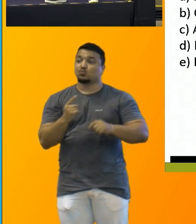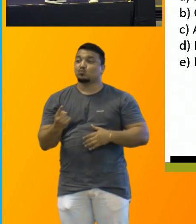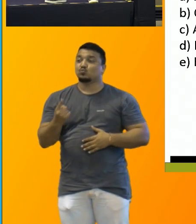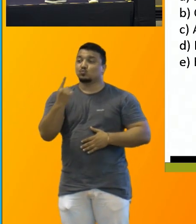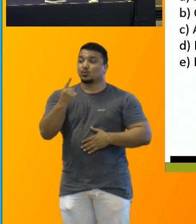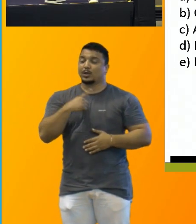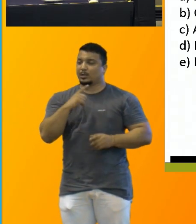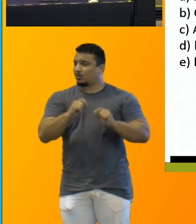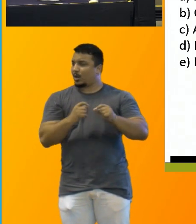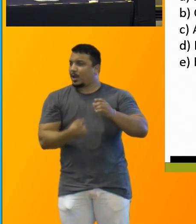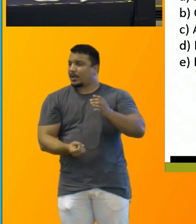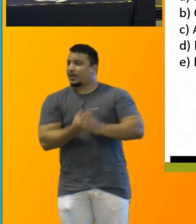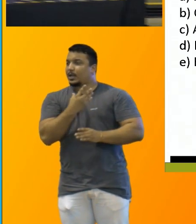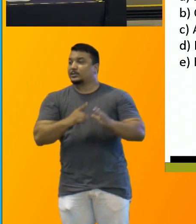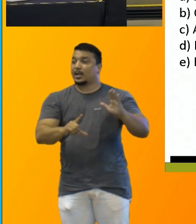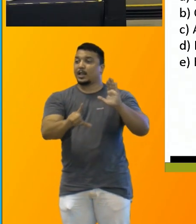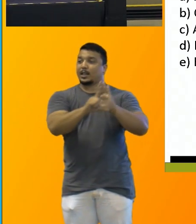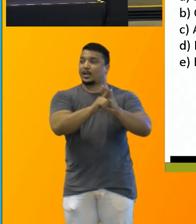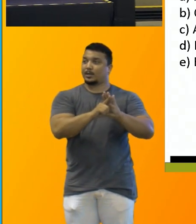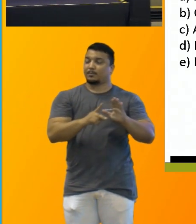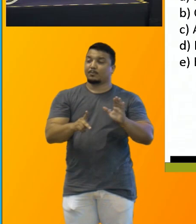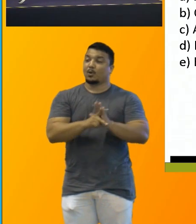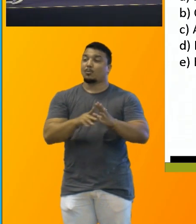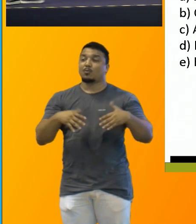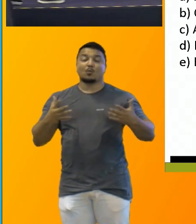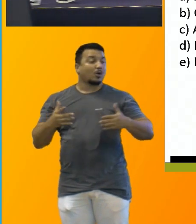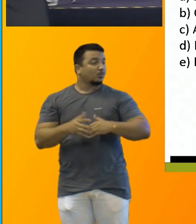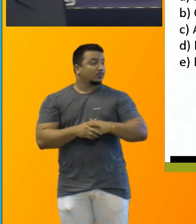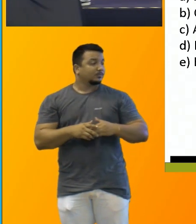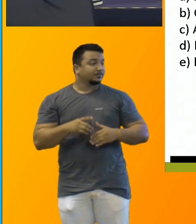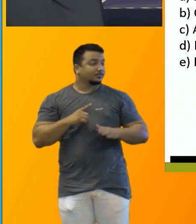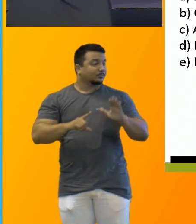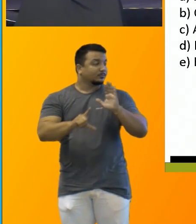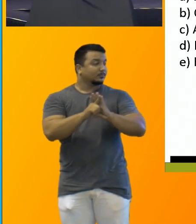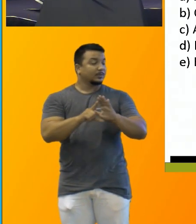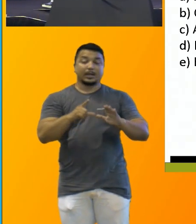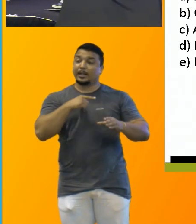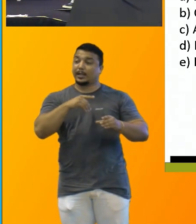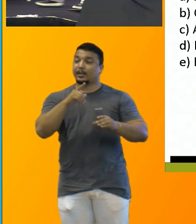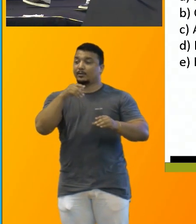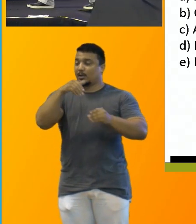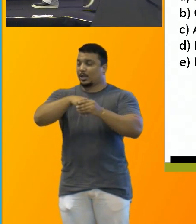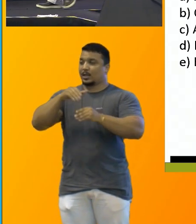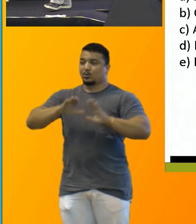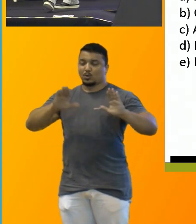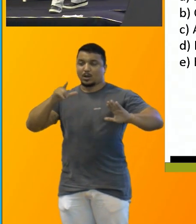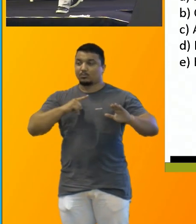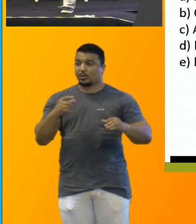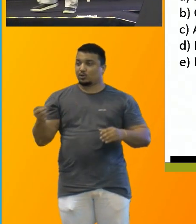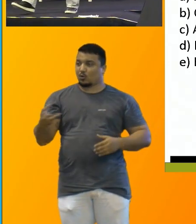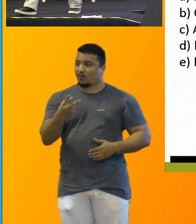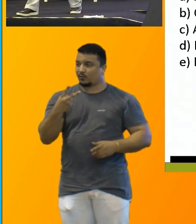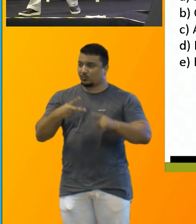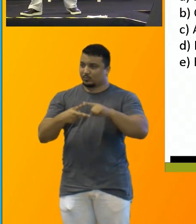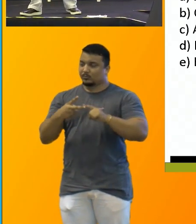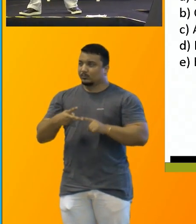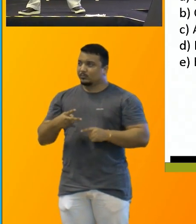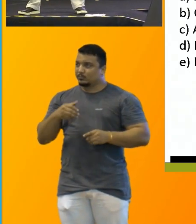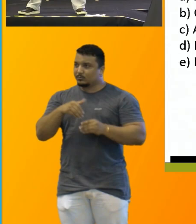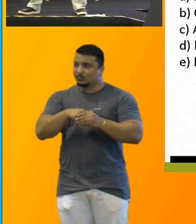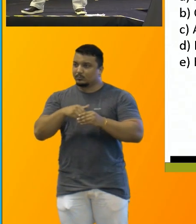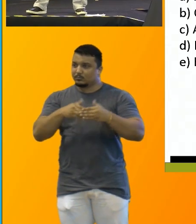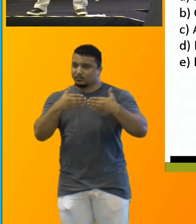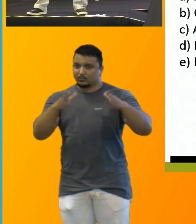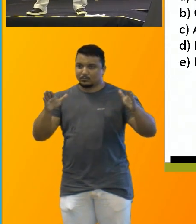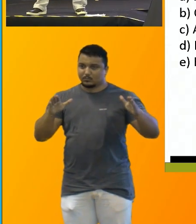consequências foi a criação de uma lei eleitoral. Essa lei eleitoral trouxe duas importantes novidades. O voto era